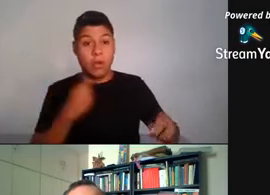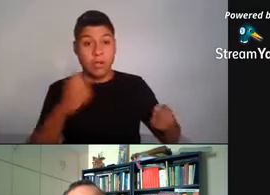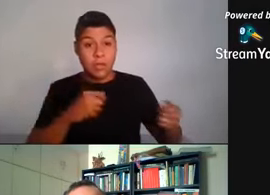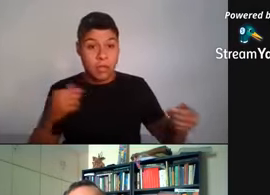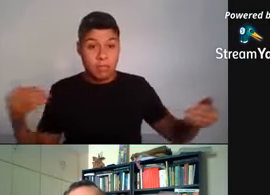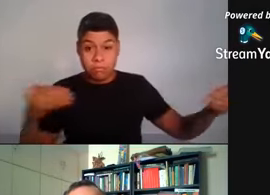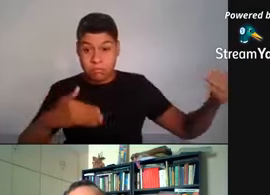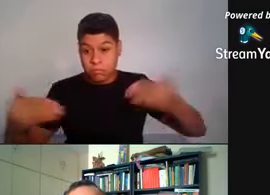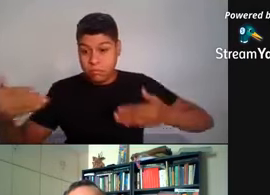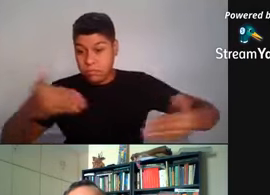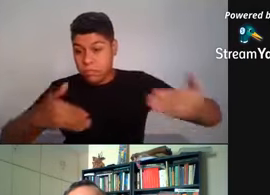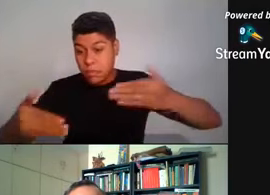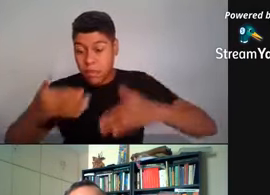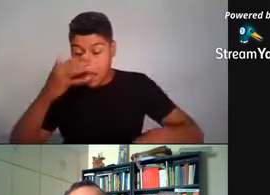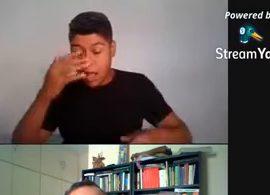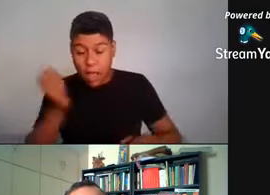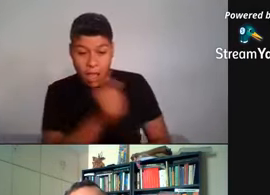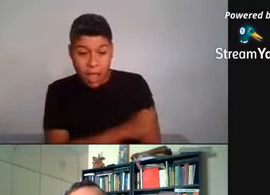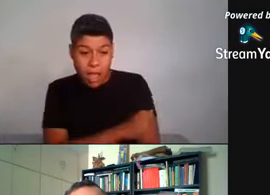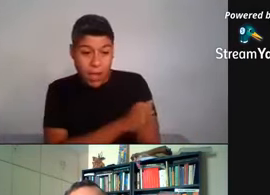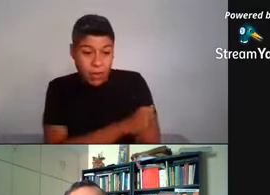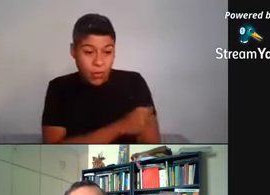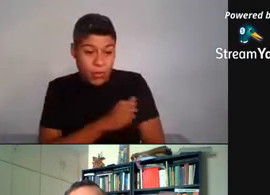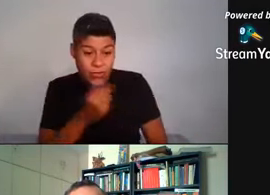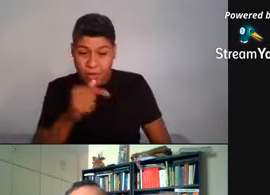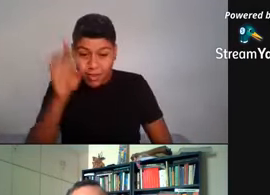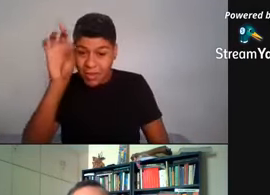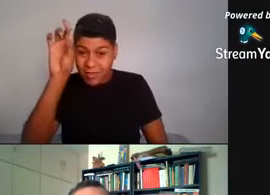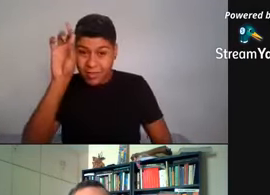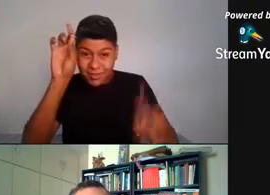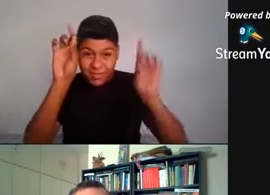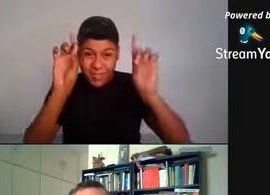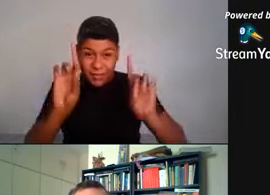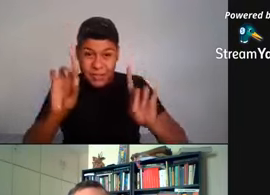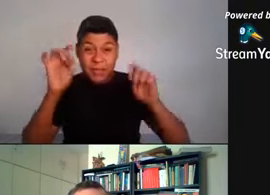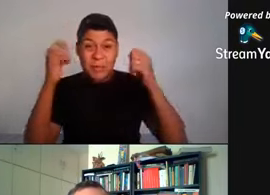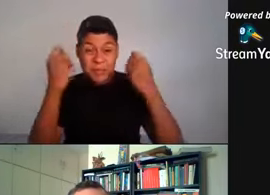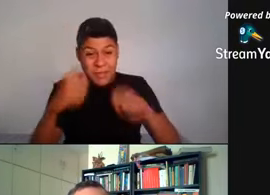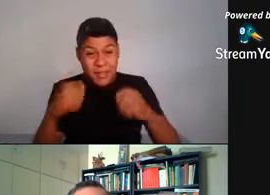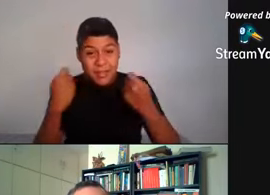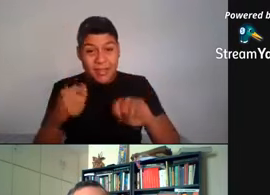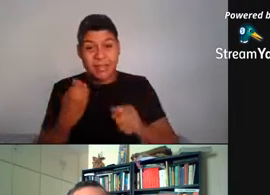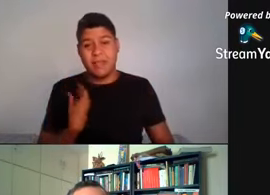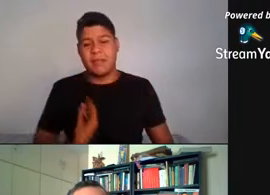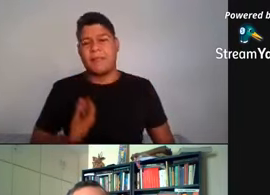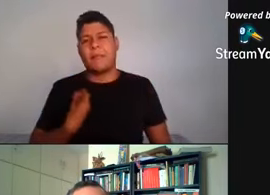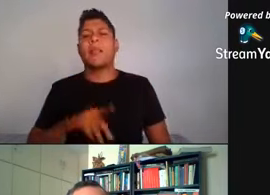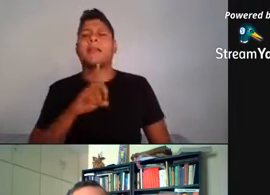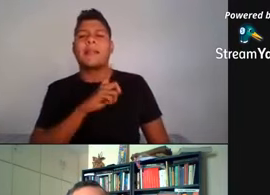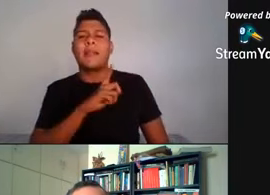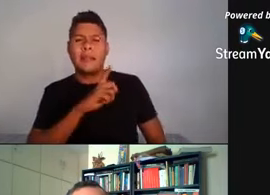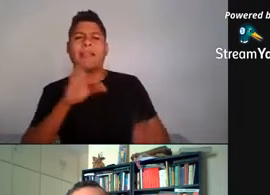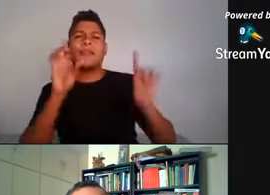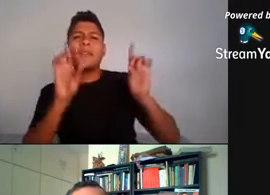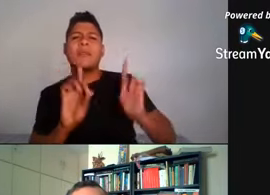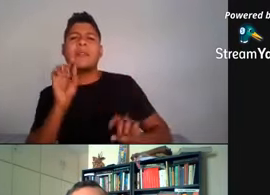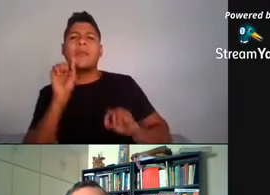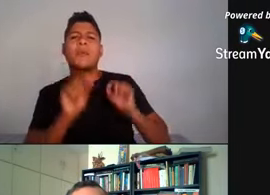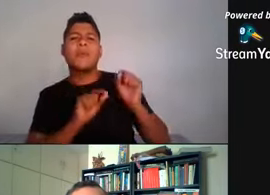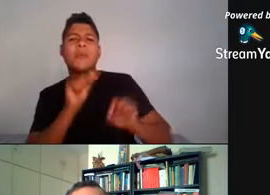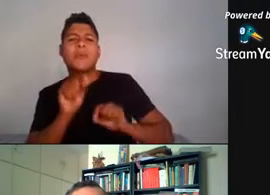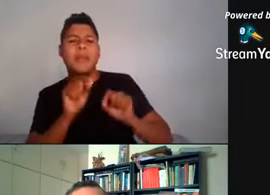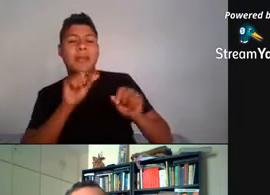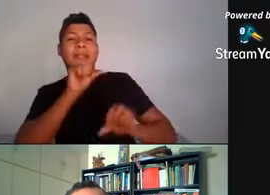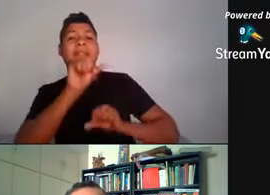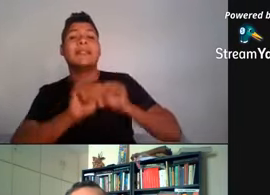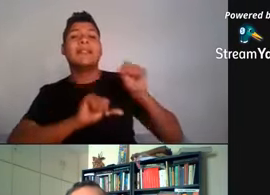que não tem deficiência, ele tem o direito de conviver com uma pessoa que tenha deficiência, isso vai